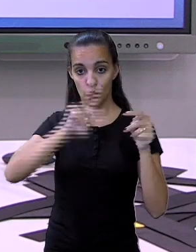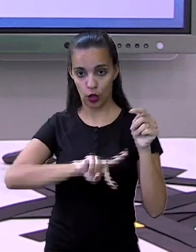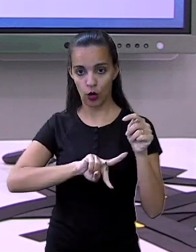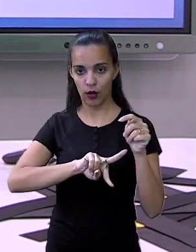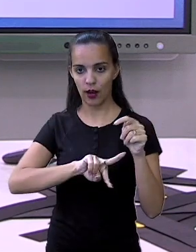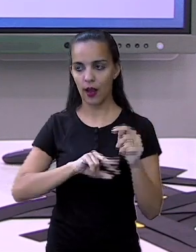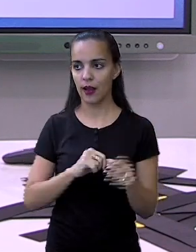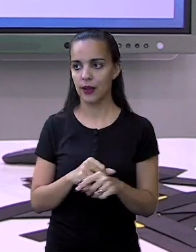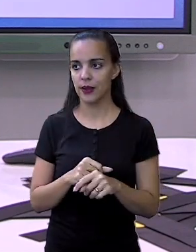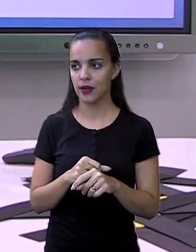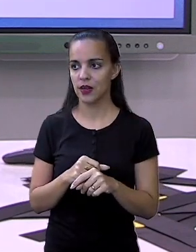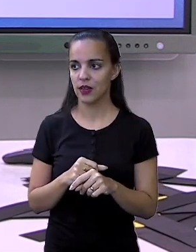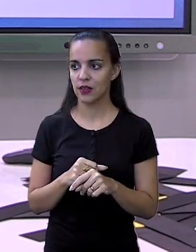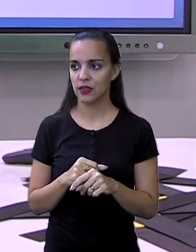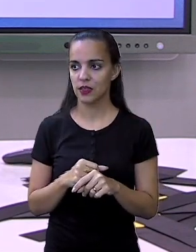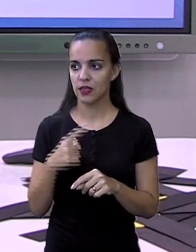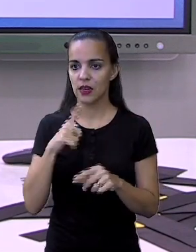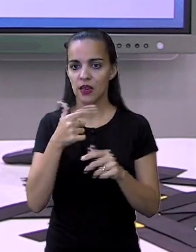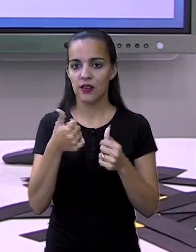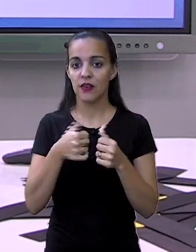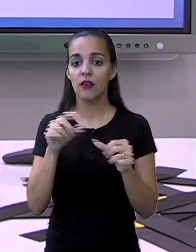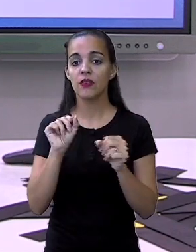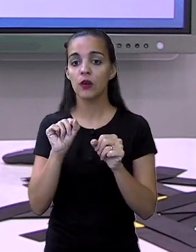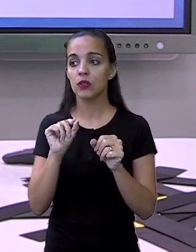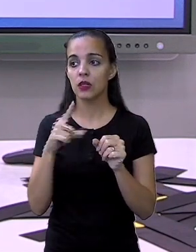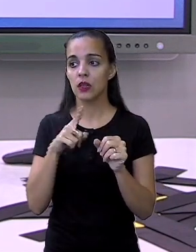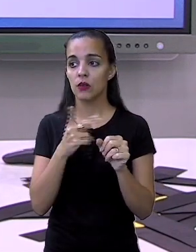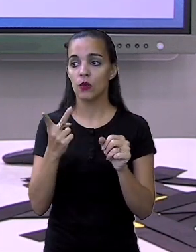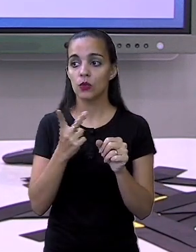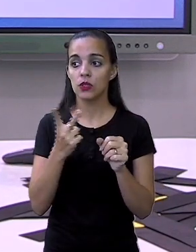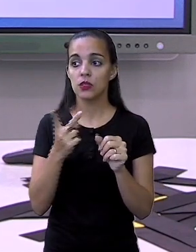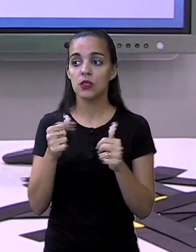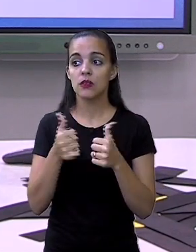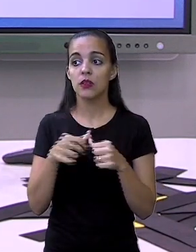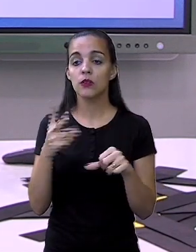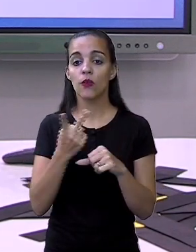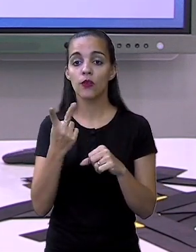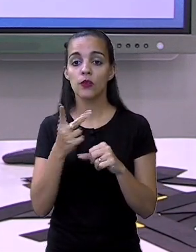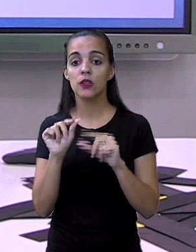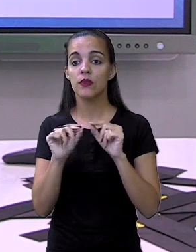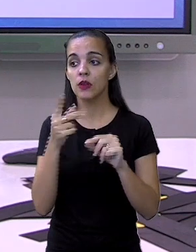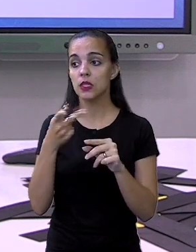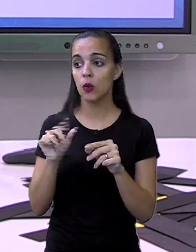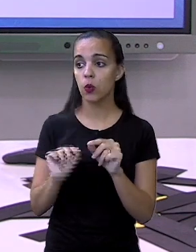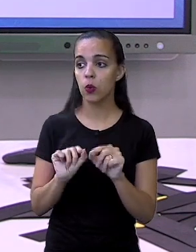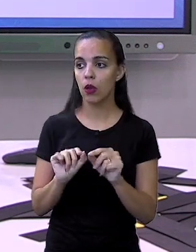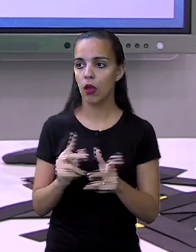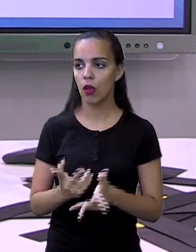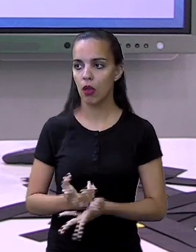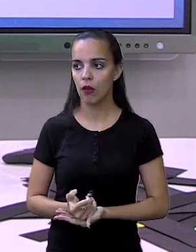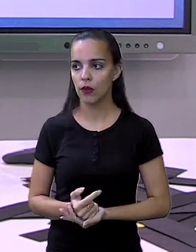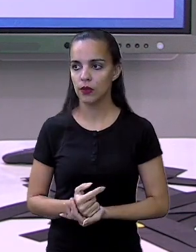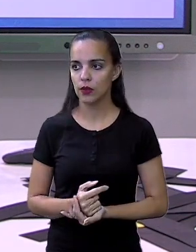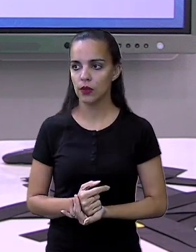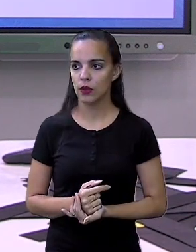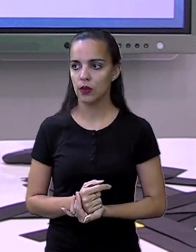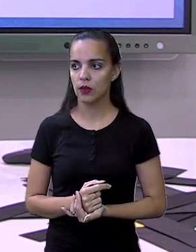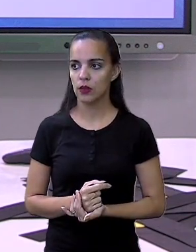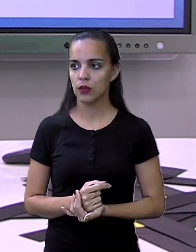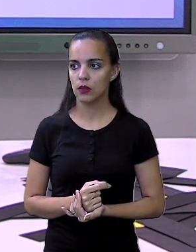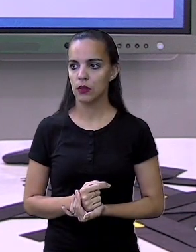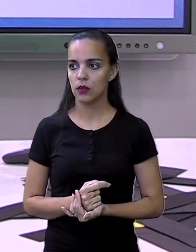cá, o que vai acontecer? Eles passam a ser ângulos. Você pegar este ângulo